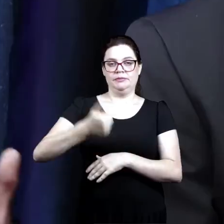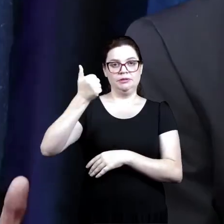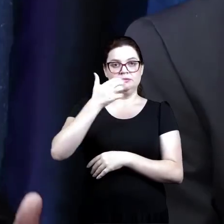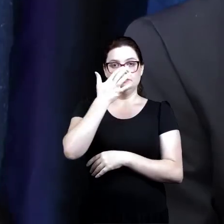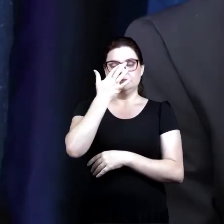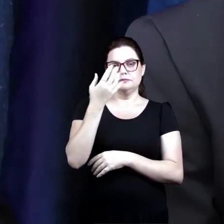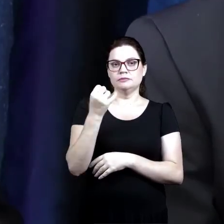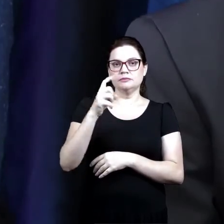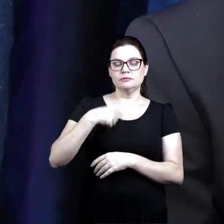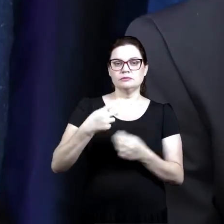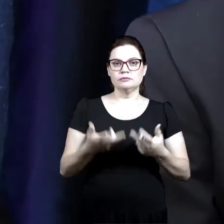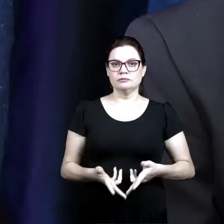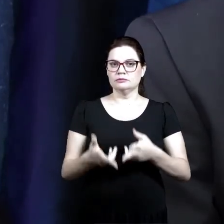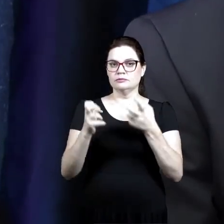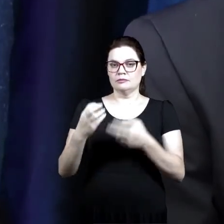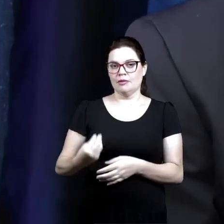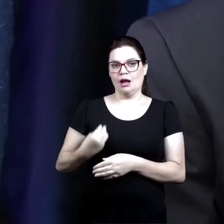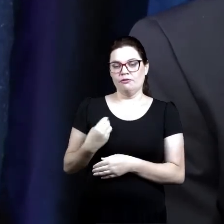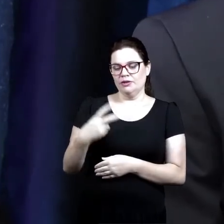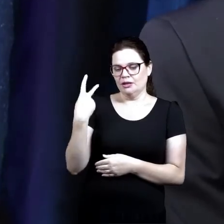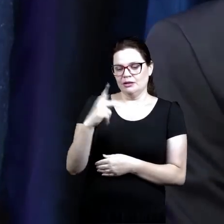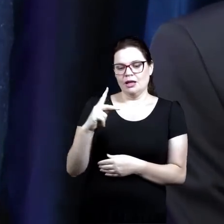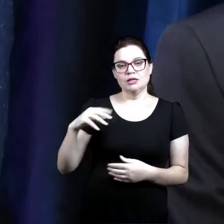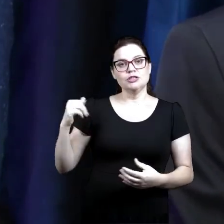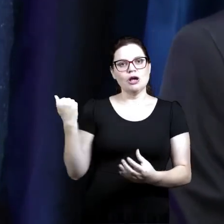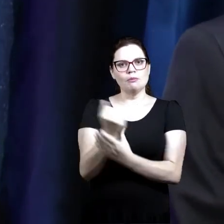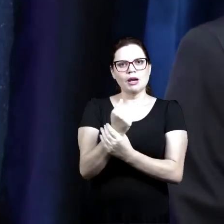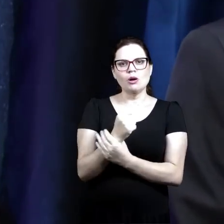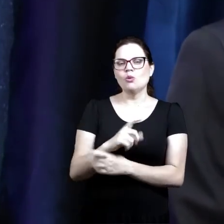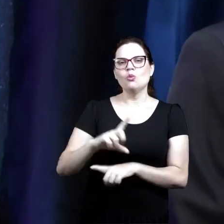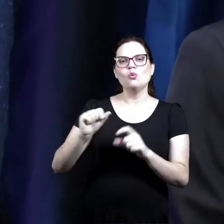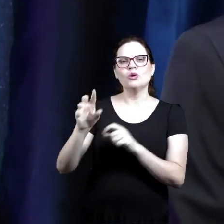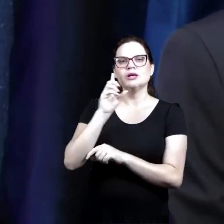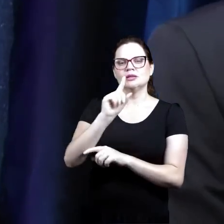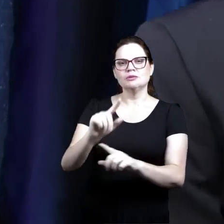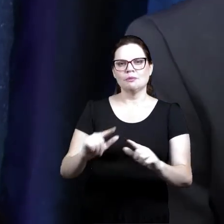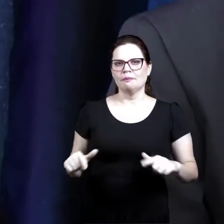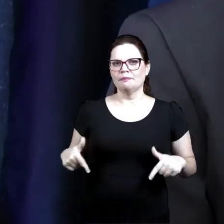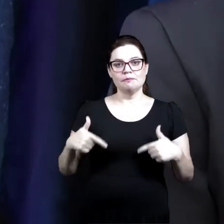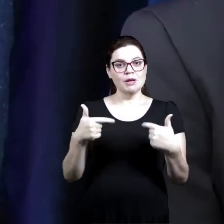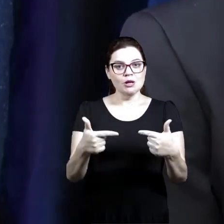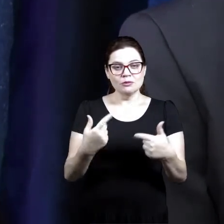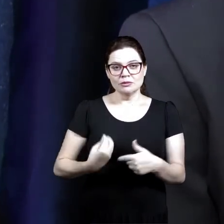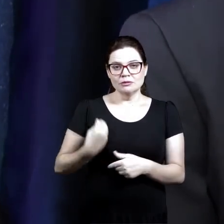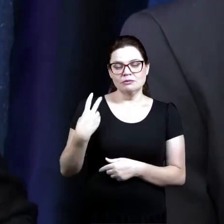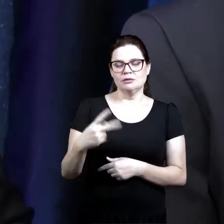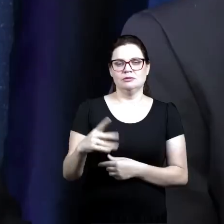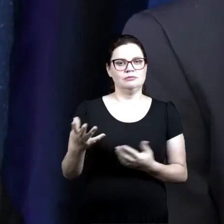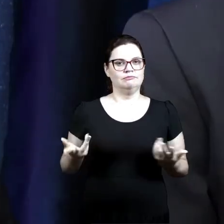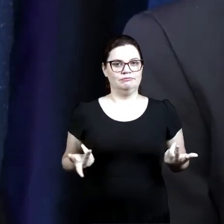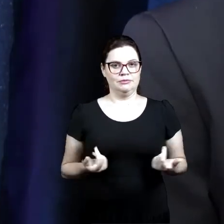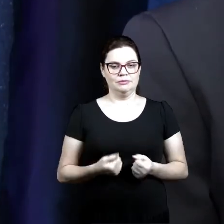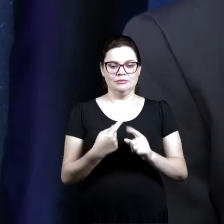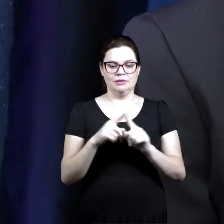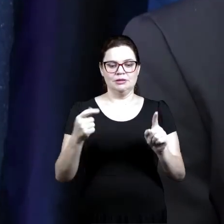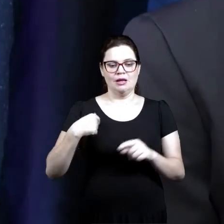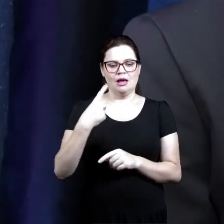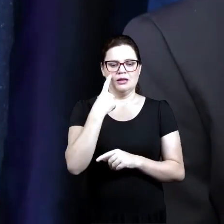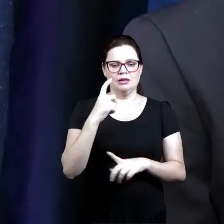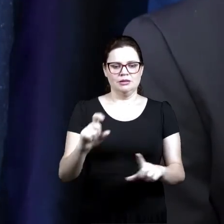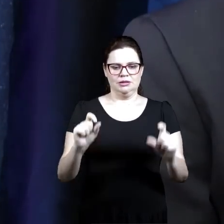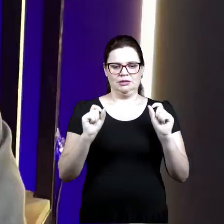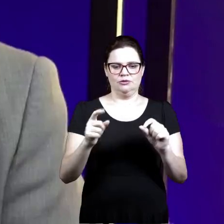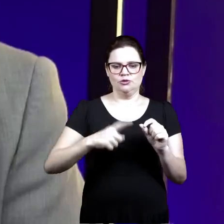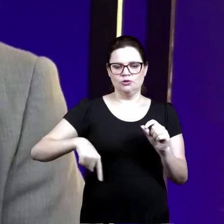que se tornou a vida de Abraão e o que Deus fez cumprir na vida dele, é algo maravilhoso. E interessante que a gente